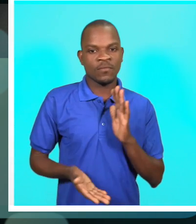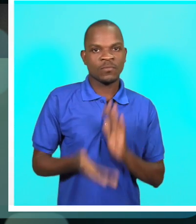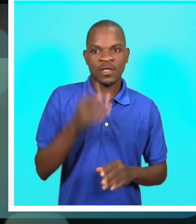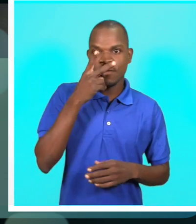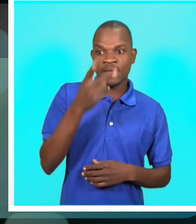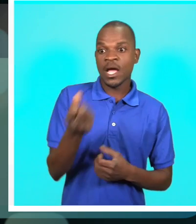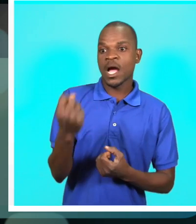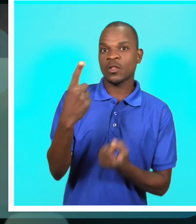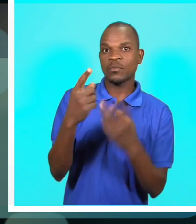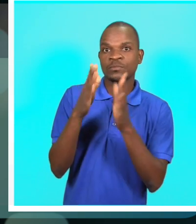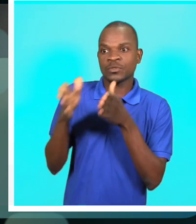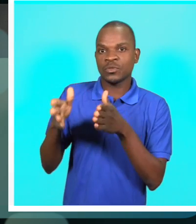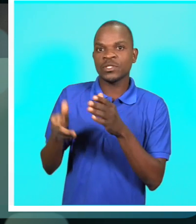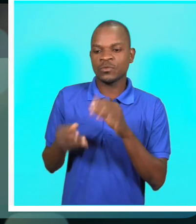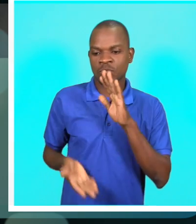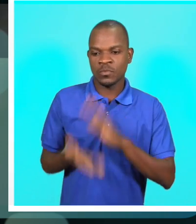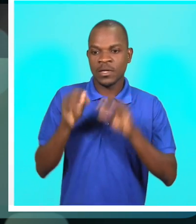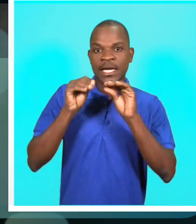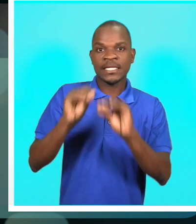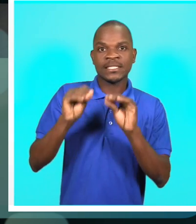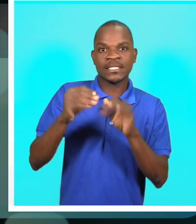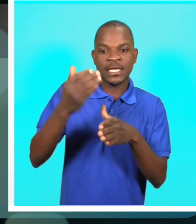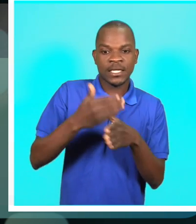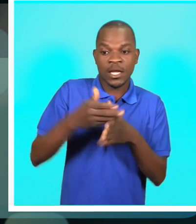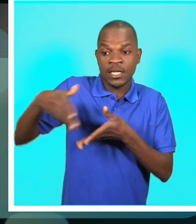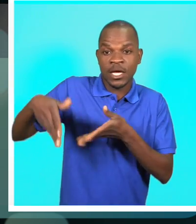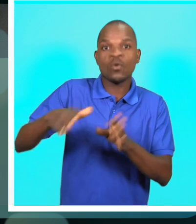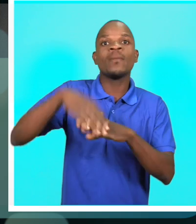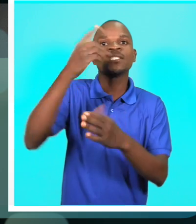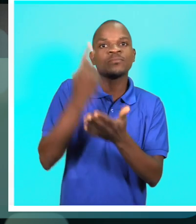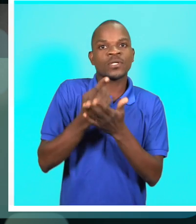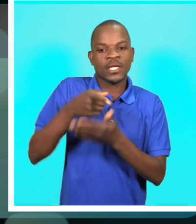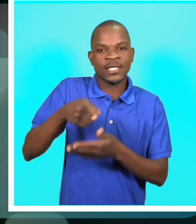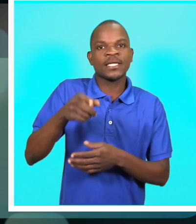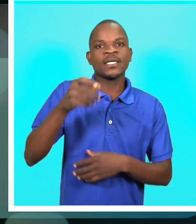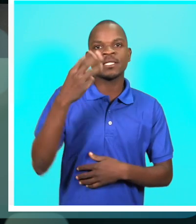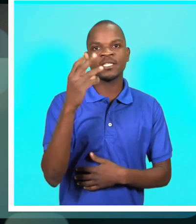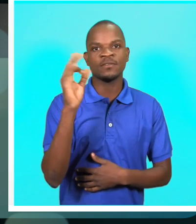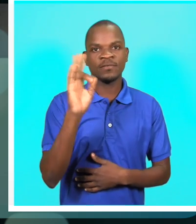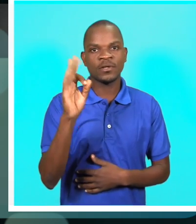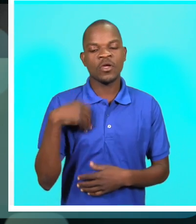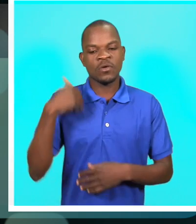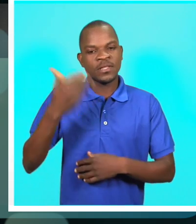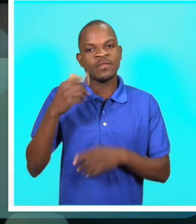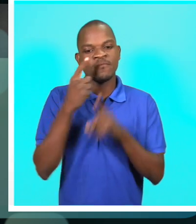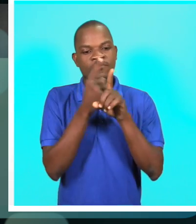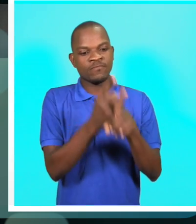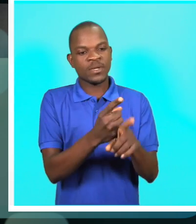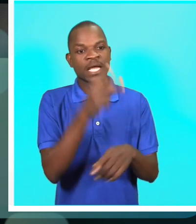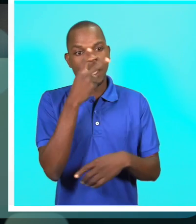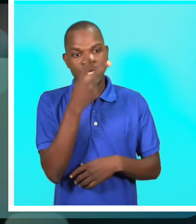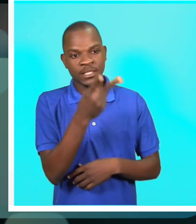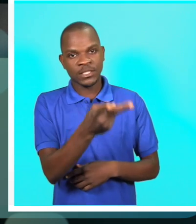Eu vi algumas pessoas, os dois gêmeos que davam treino na rua principal da equipe do 23 de fevereiro, então eu ia e